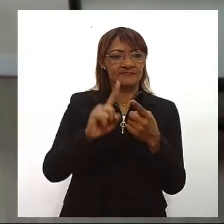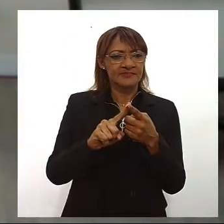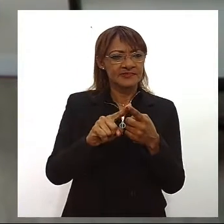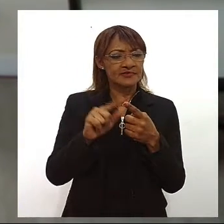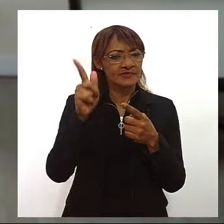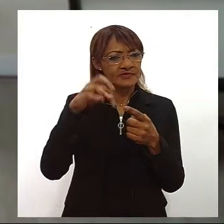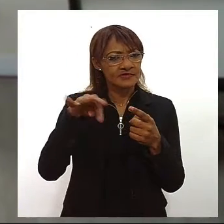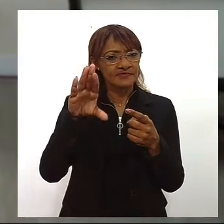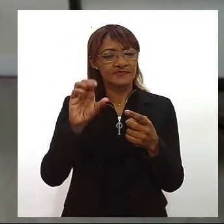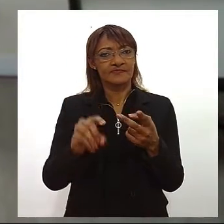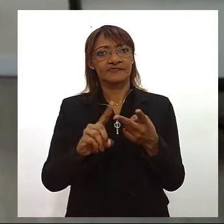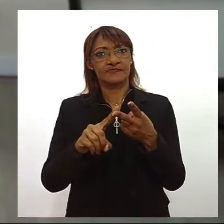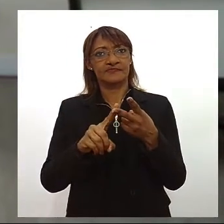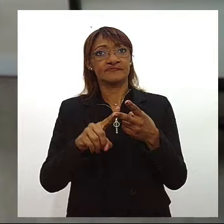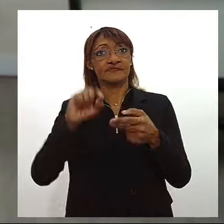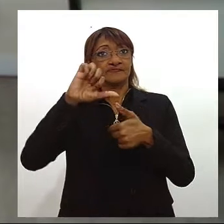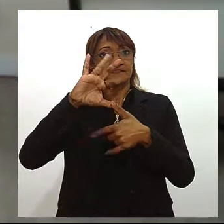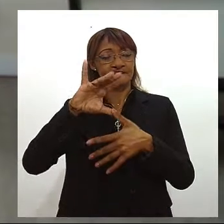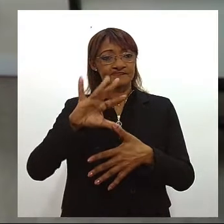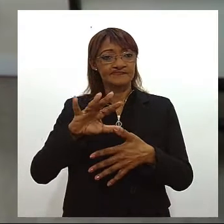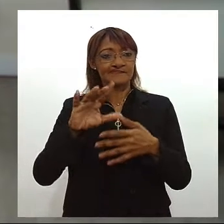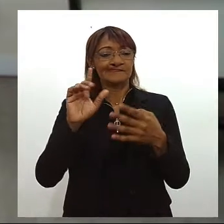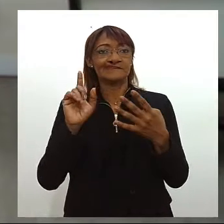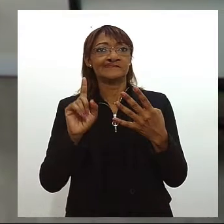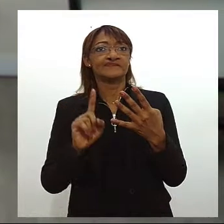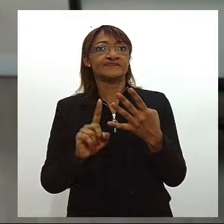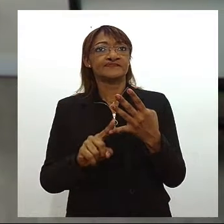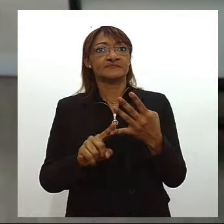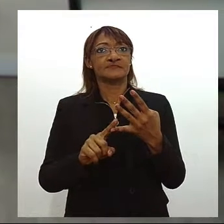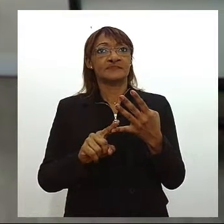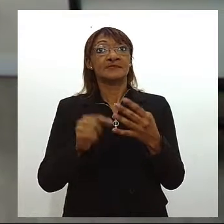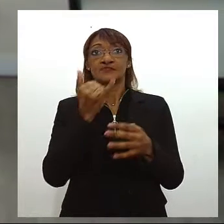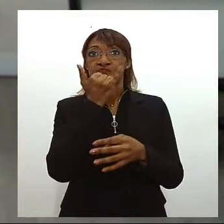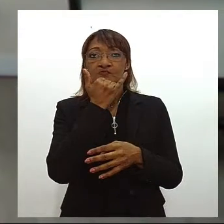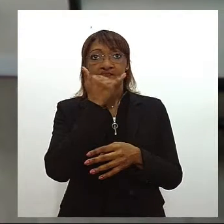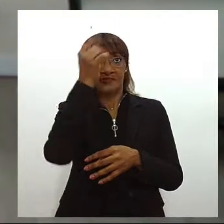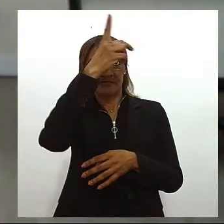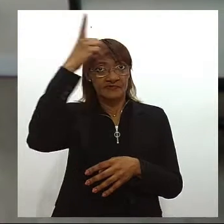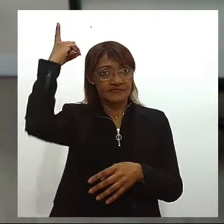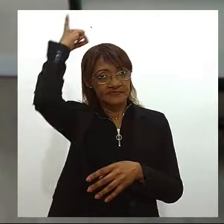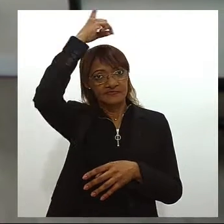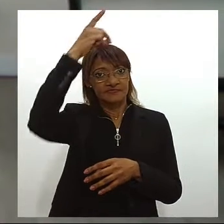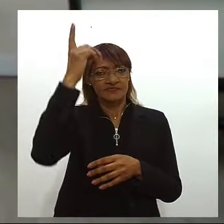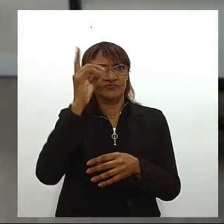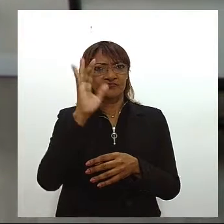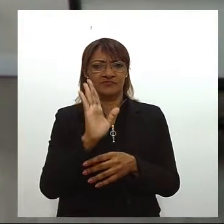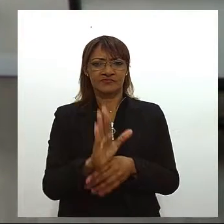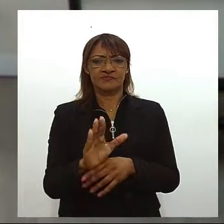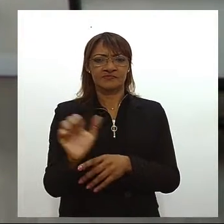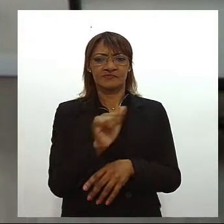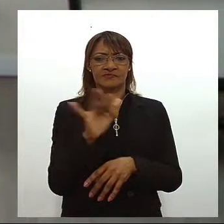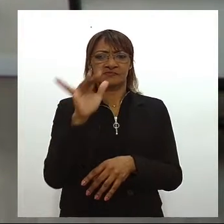Neópolis, Nossa Senhora Aparecida e Lagar. Vale lembrar que esses municípios, eles estão liberados, né,